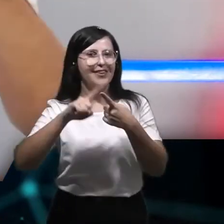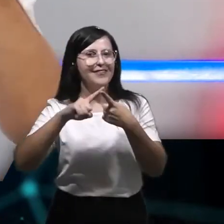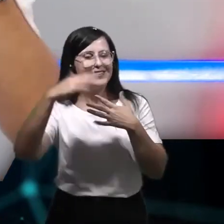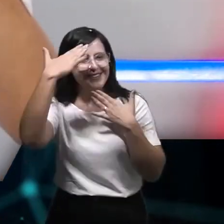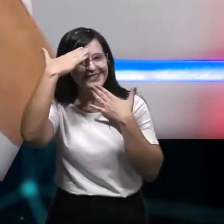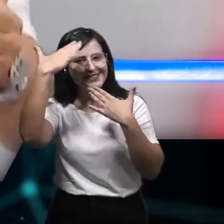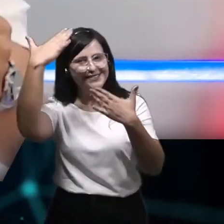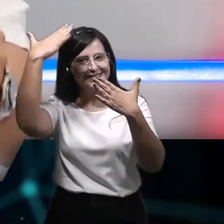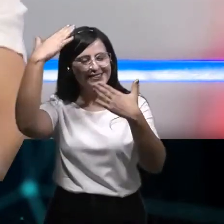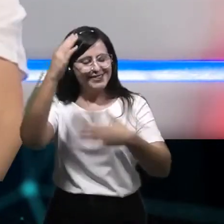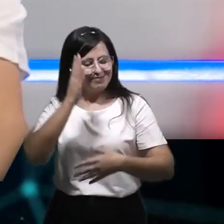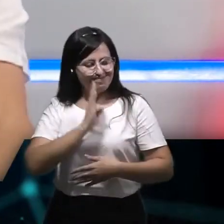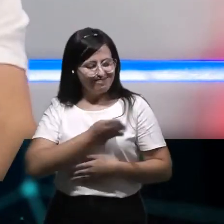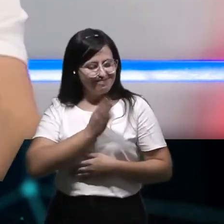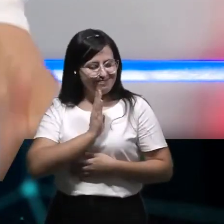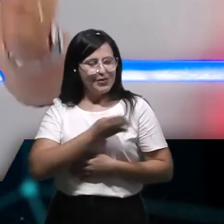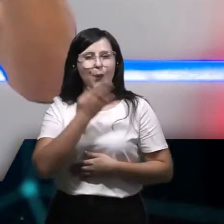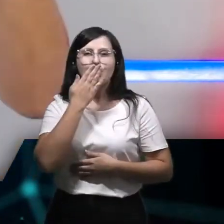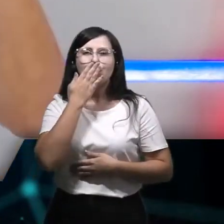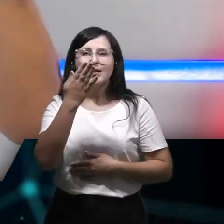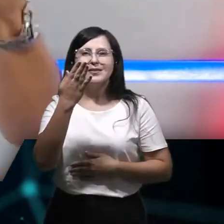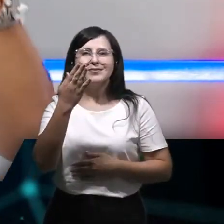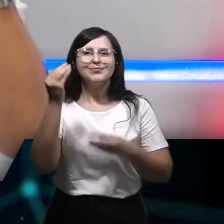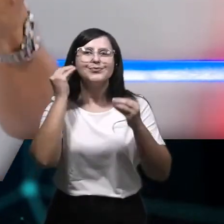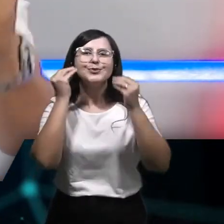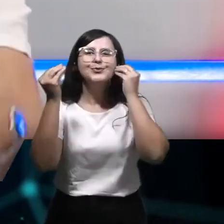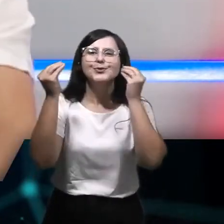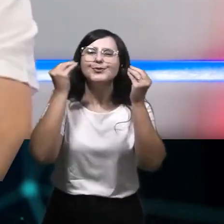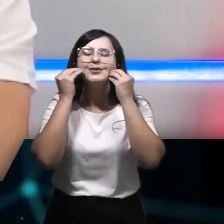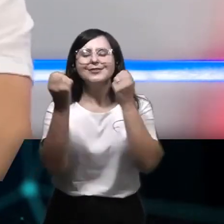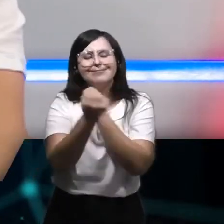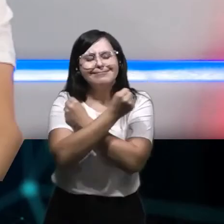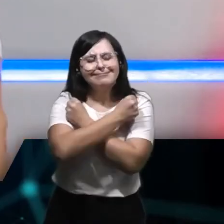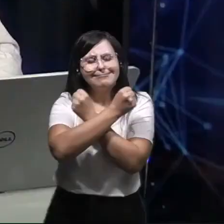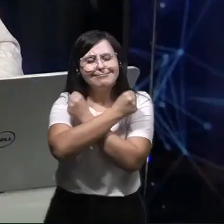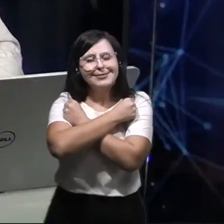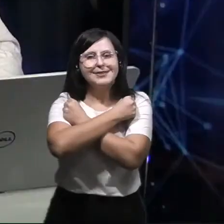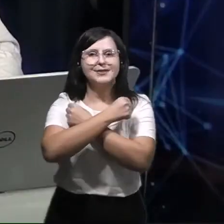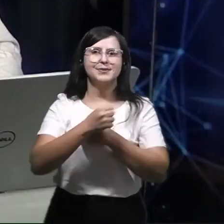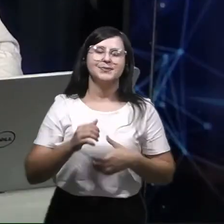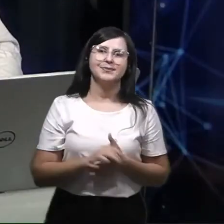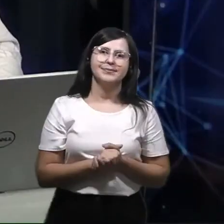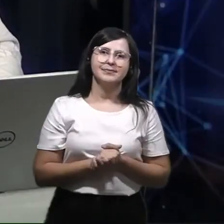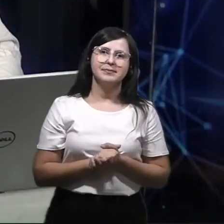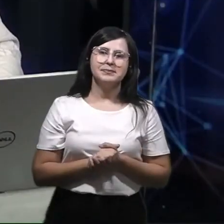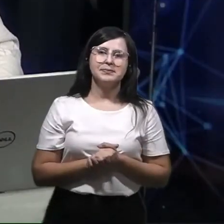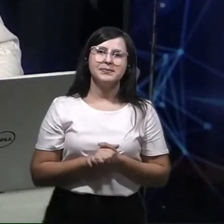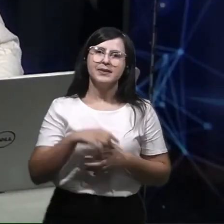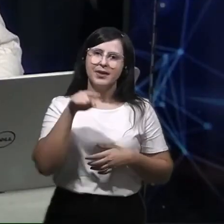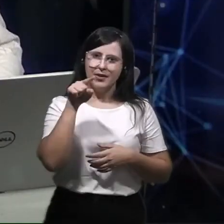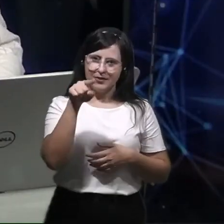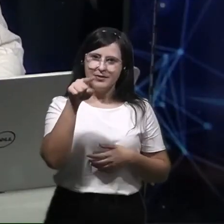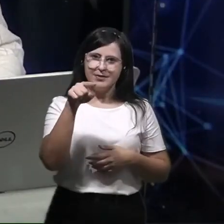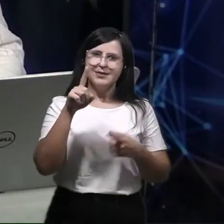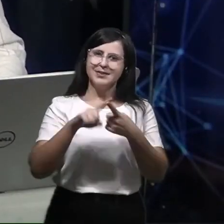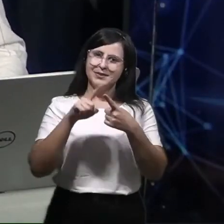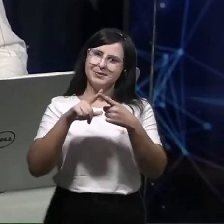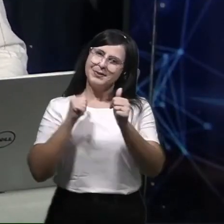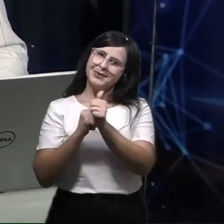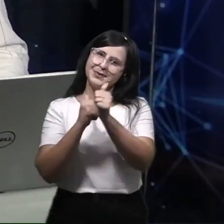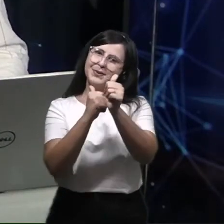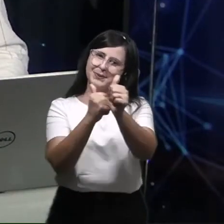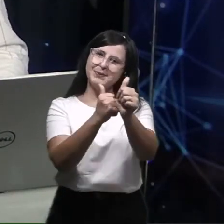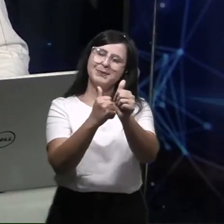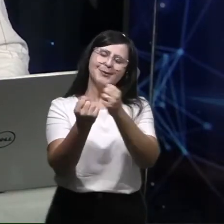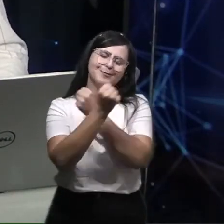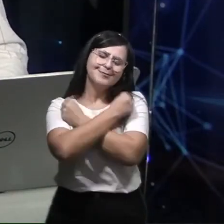Agradeço de coração. Um beijo e um abraço fraterno a todos. A você, então, que nos acompanhou, nosso muito obrigado,